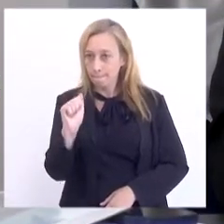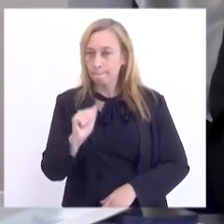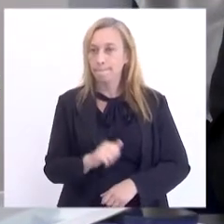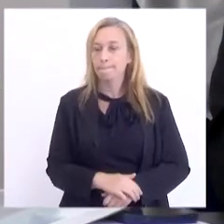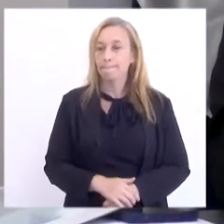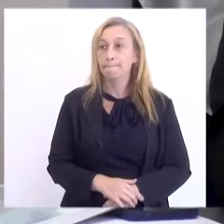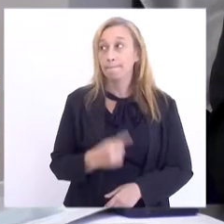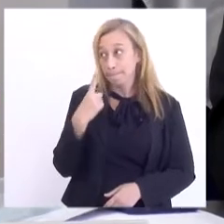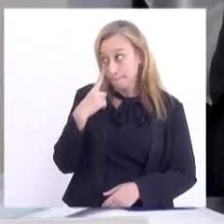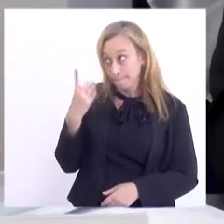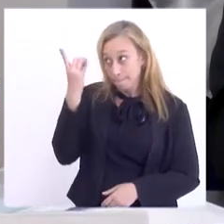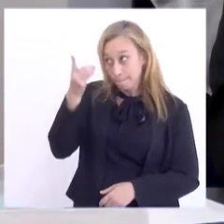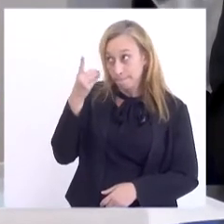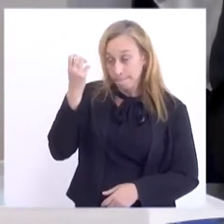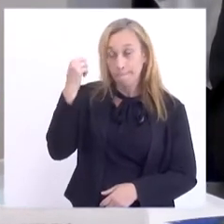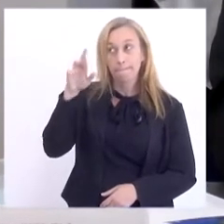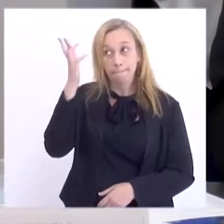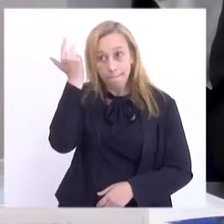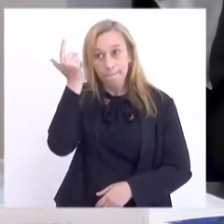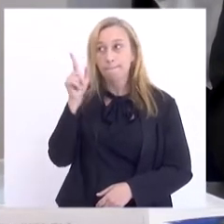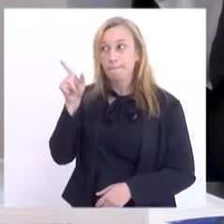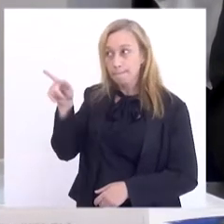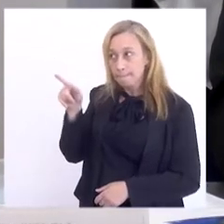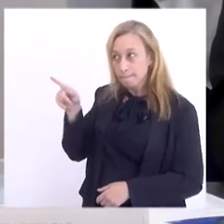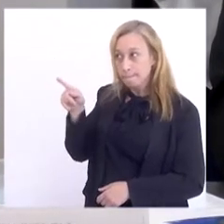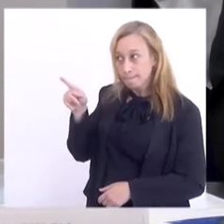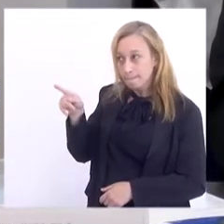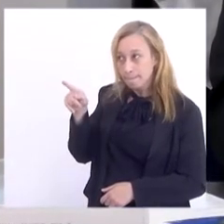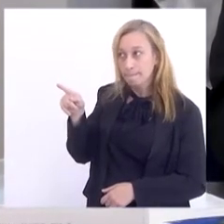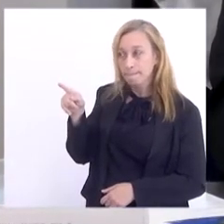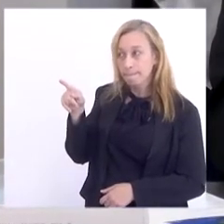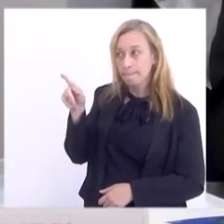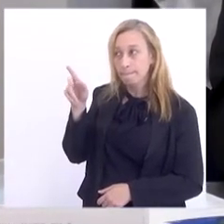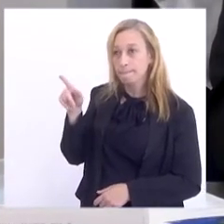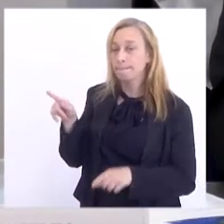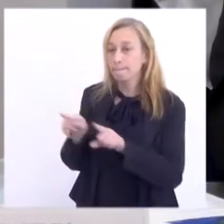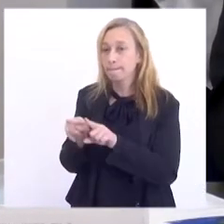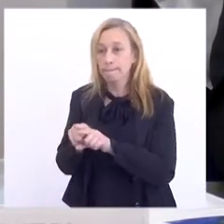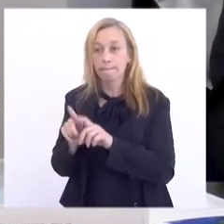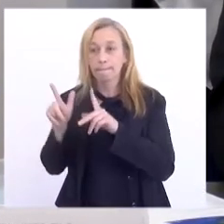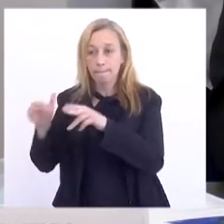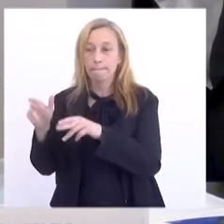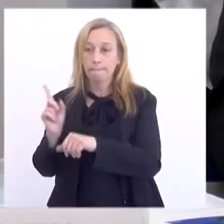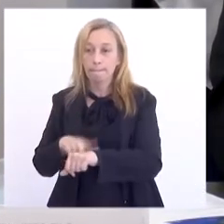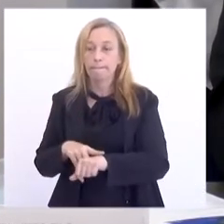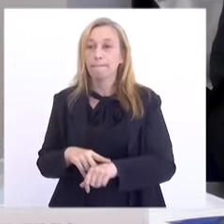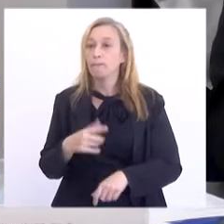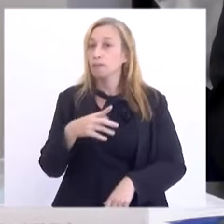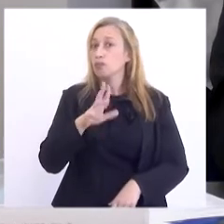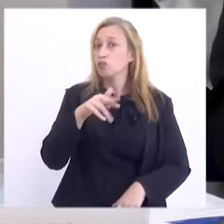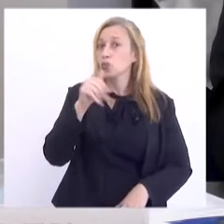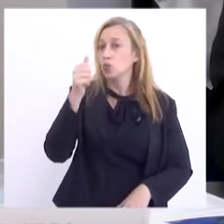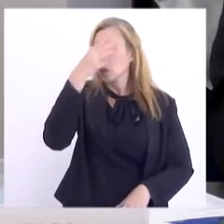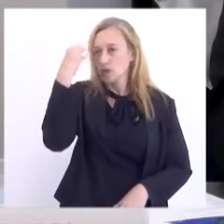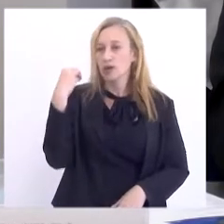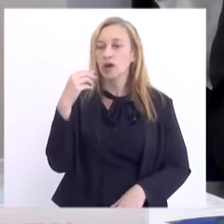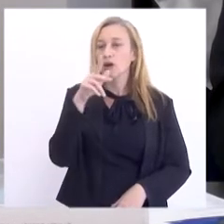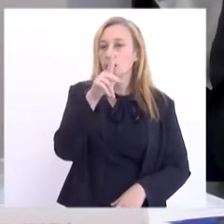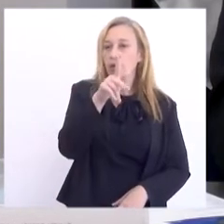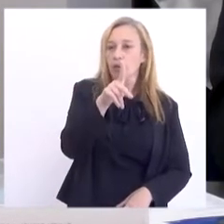o que o deputado Dr Omar souki também a nossa época que eu nunca mais esqueci viu muitas a